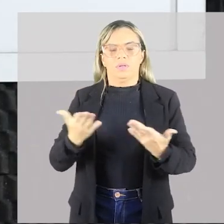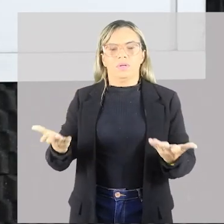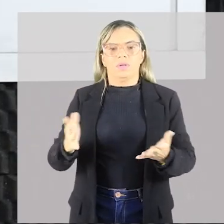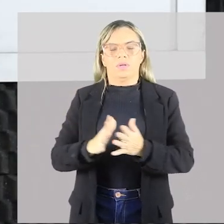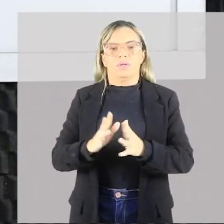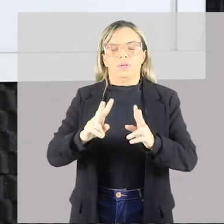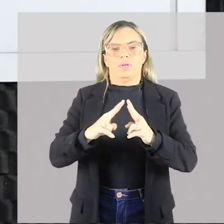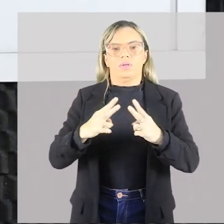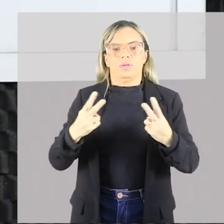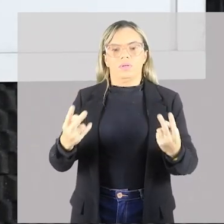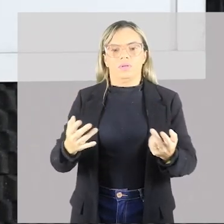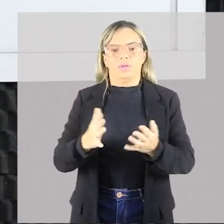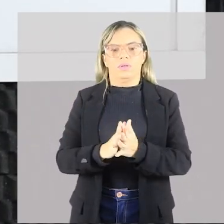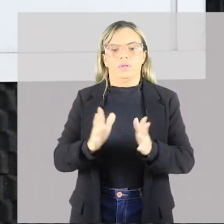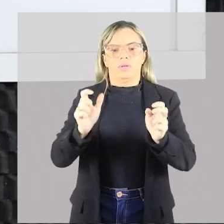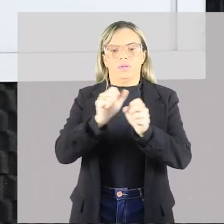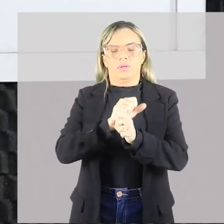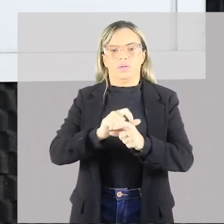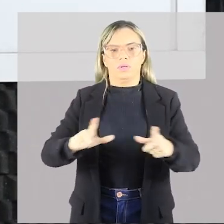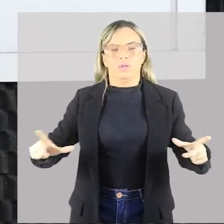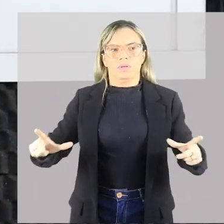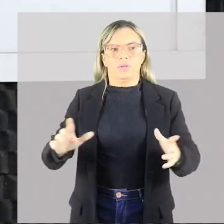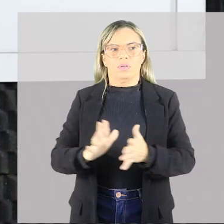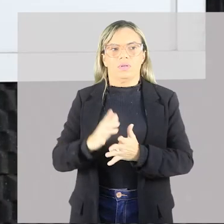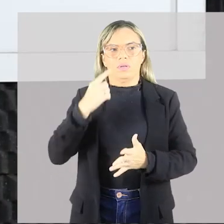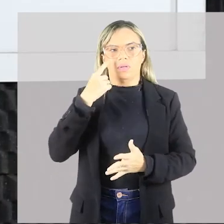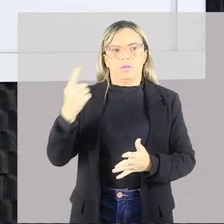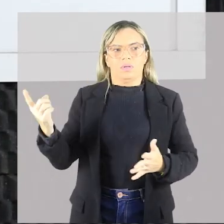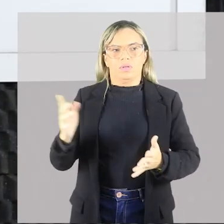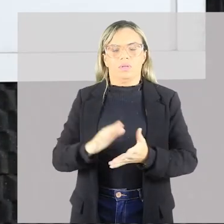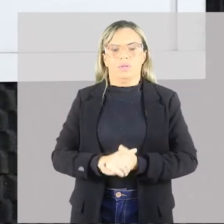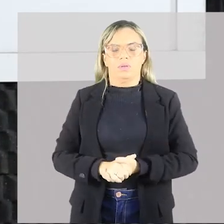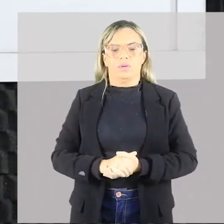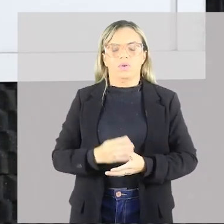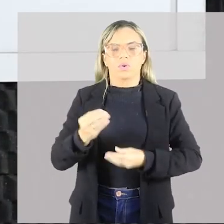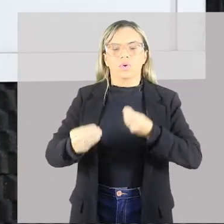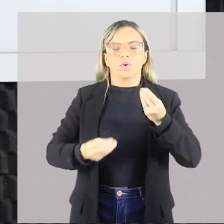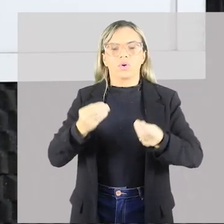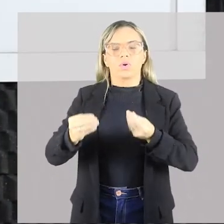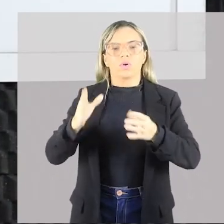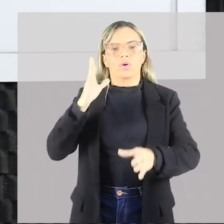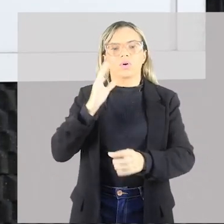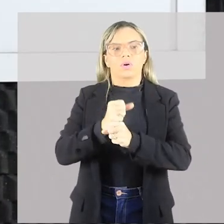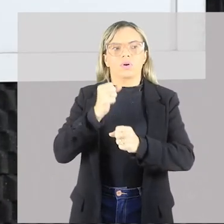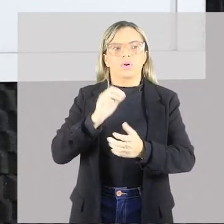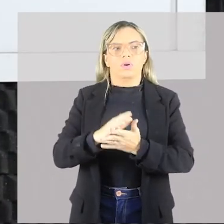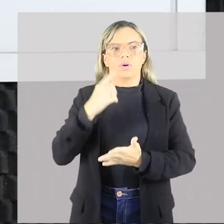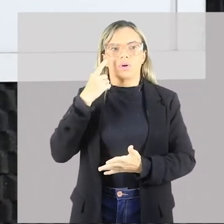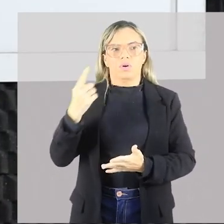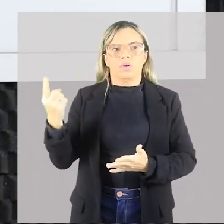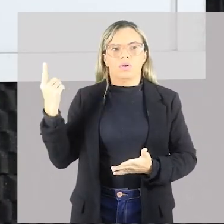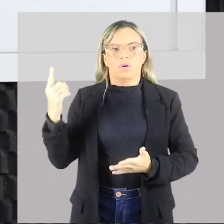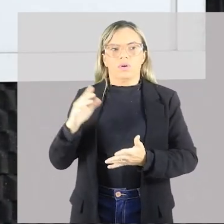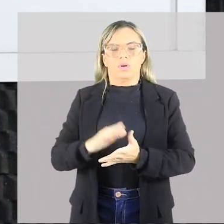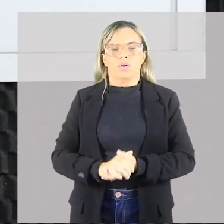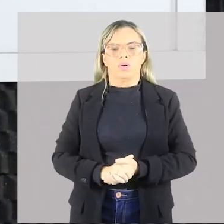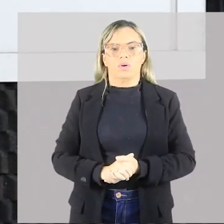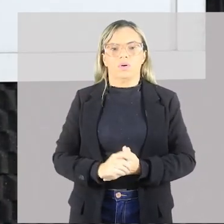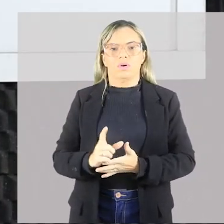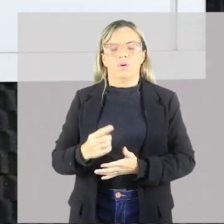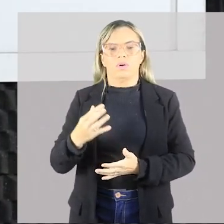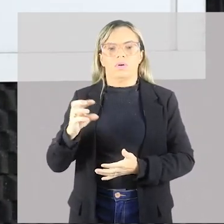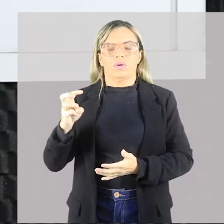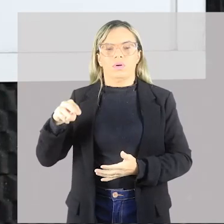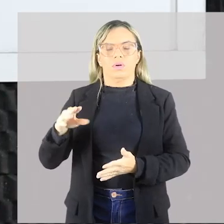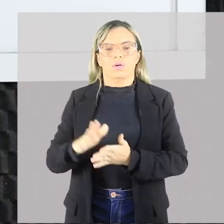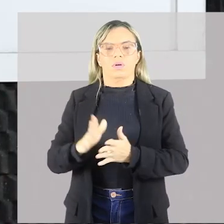que está vazio? Ah, professor, se eu quer calcular só o volume que está vazio, você tira 1 centímetro de cada dimensão